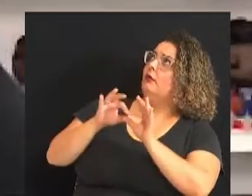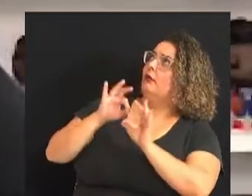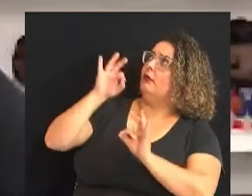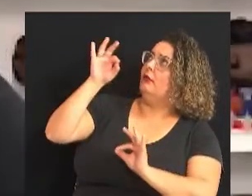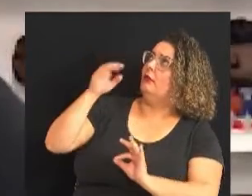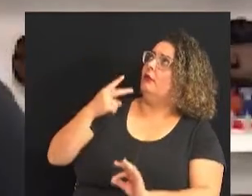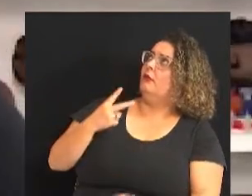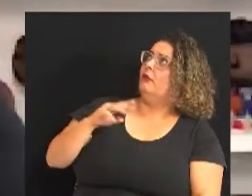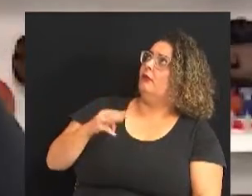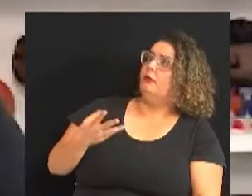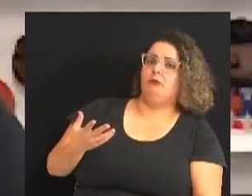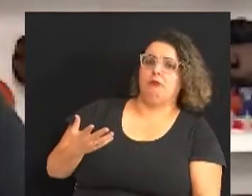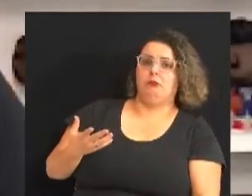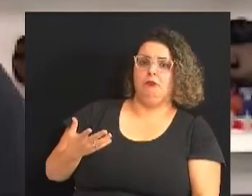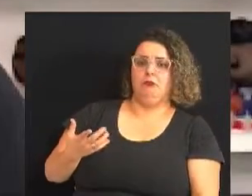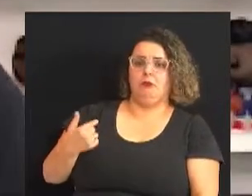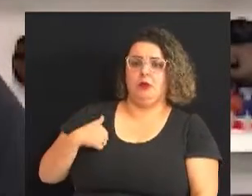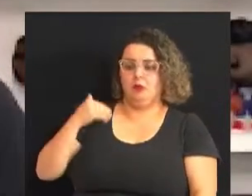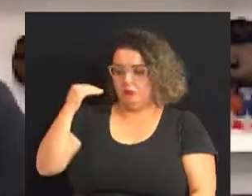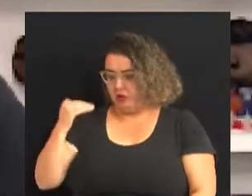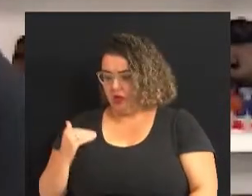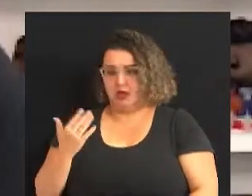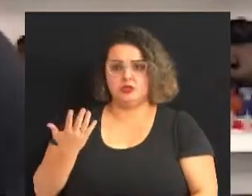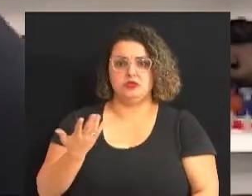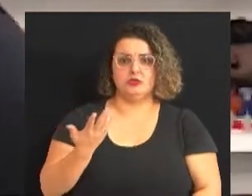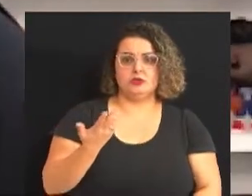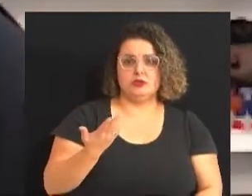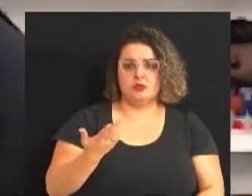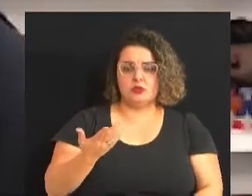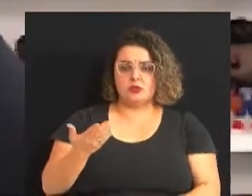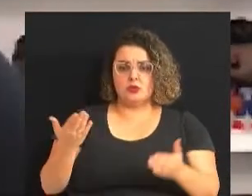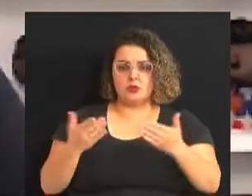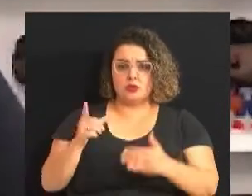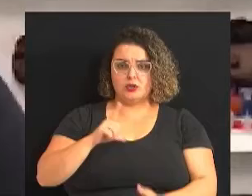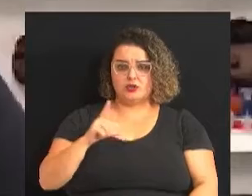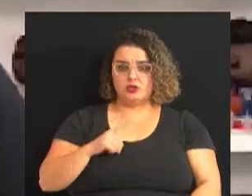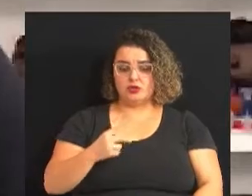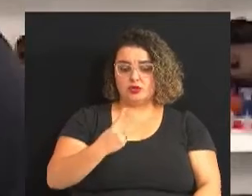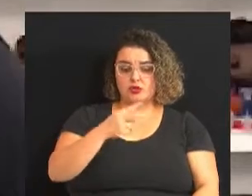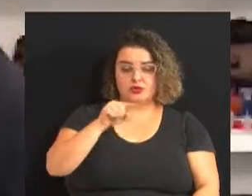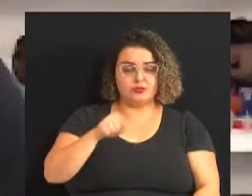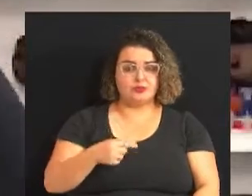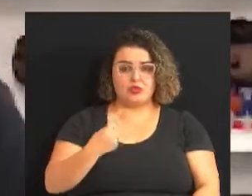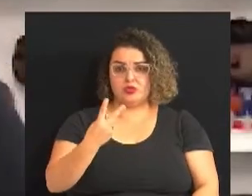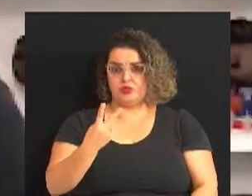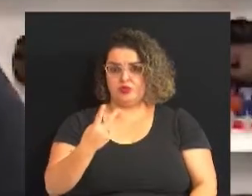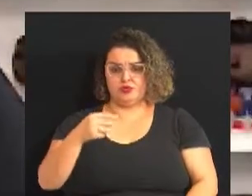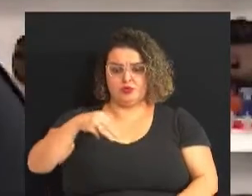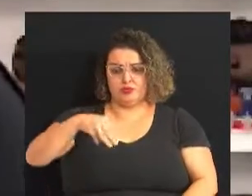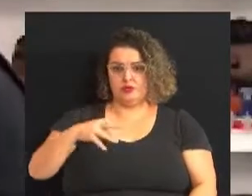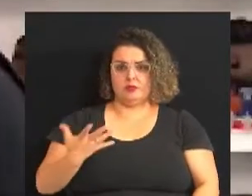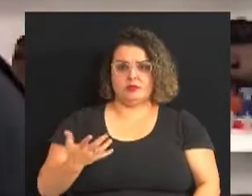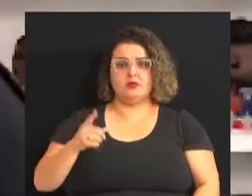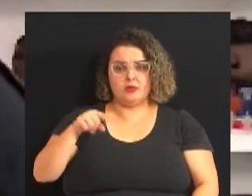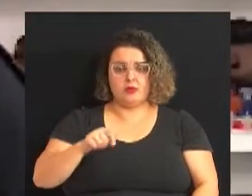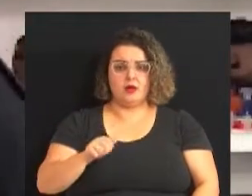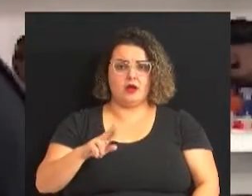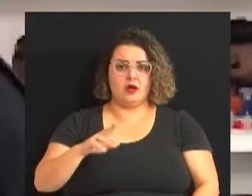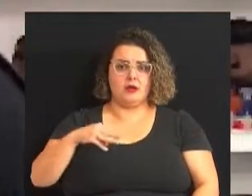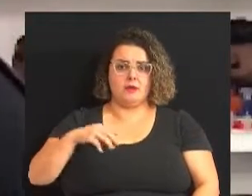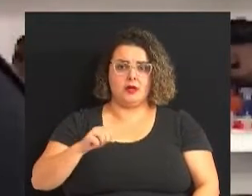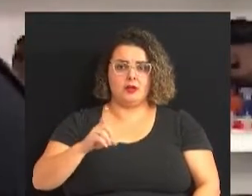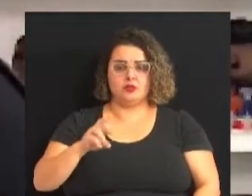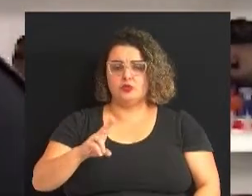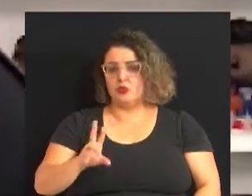tentei ser jogador de basquete. E hoje, você tem 2,2 m, um Luka Doncic sendo armador do time. Mas ele não é só o armador,